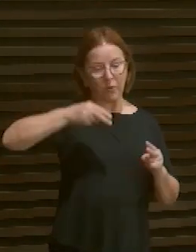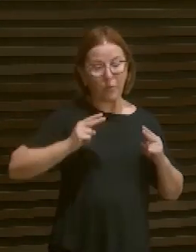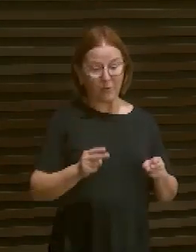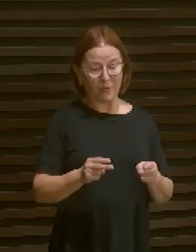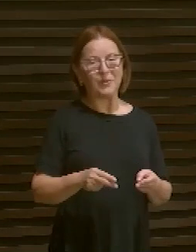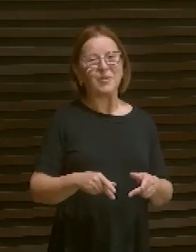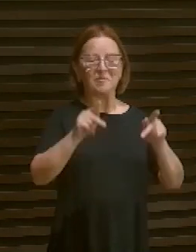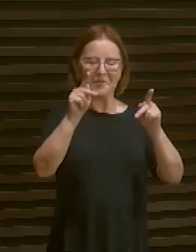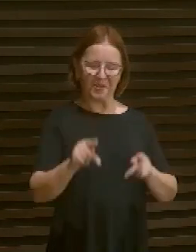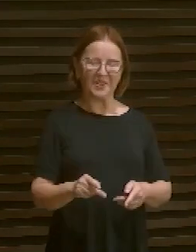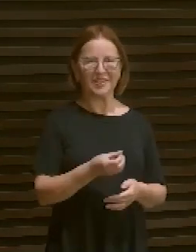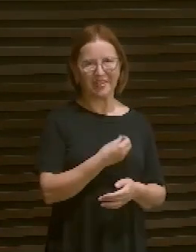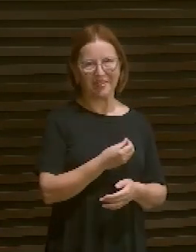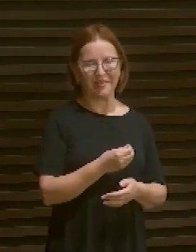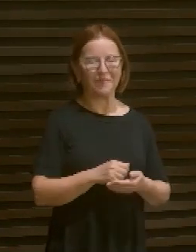viva.